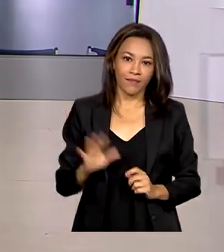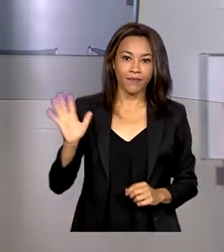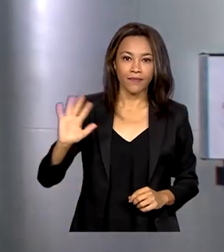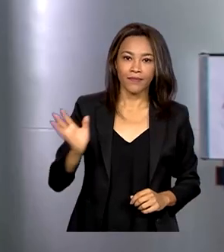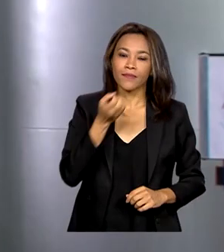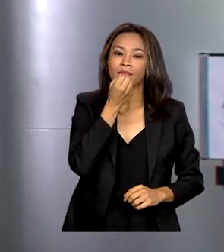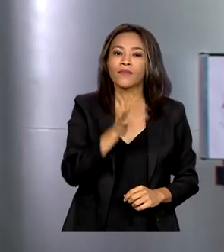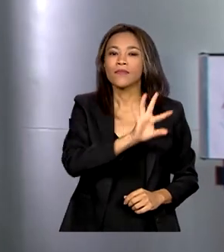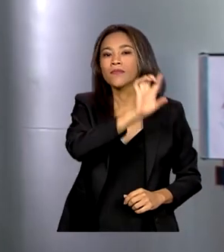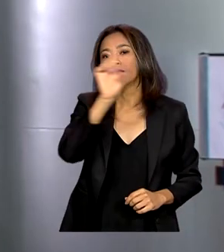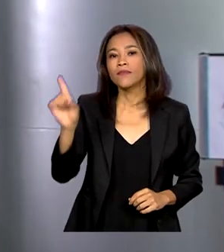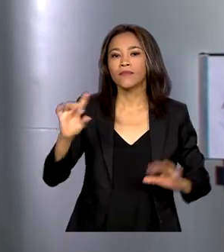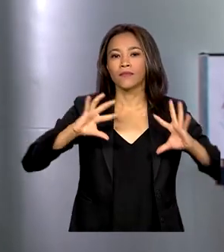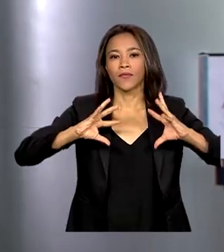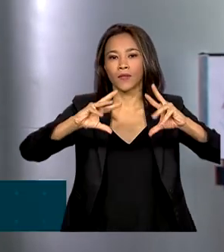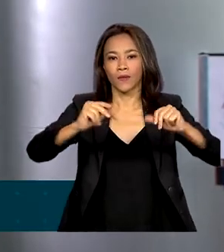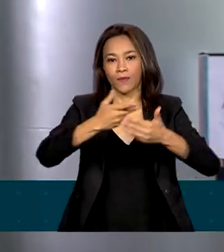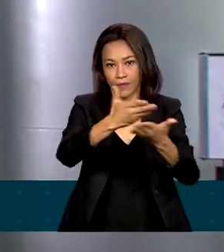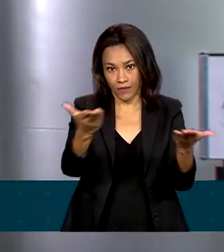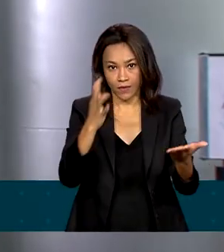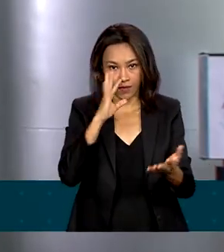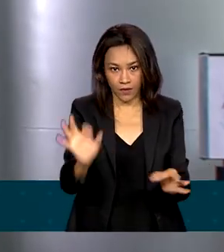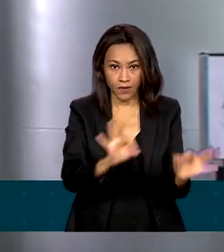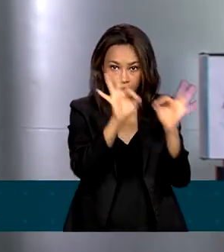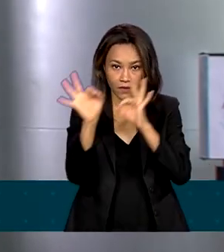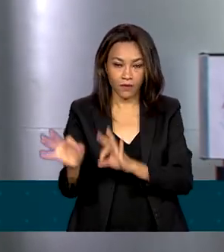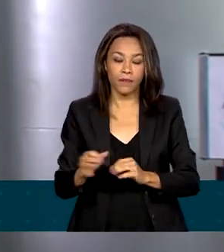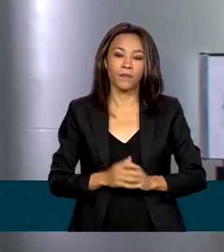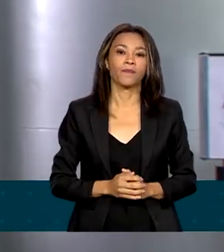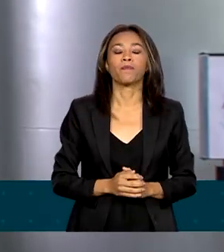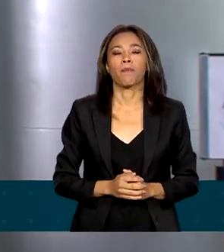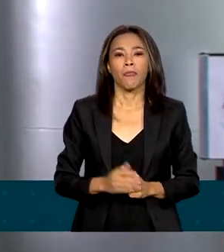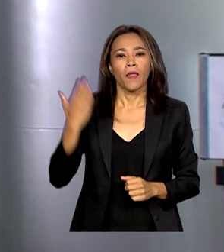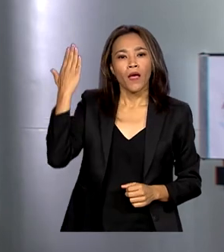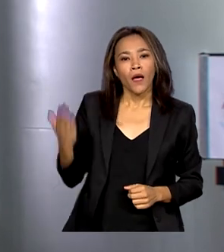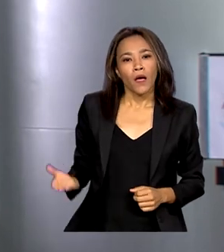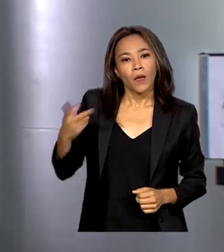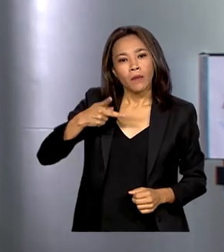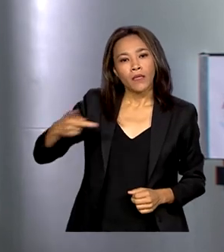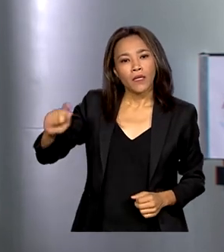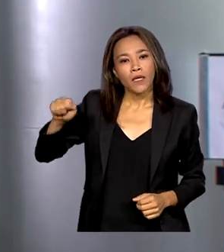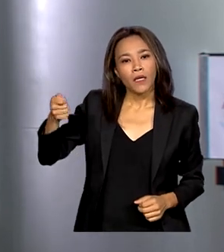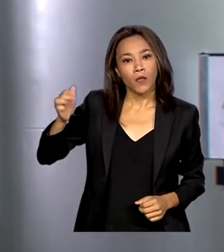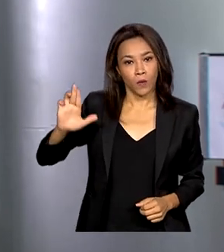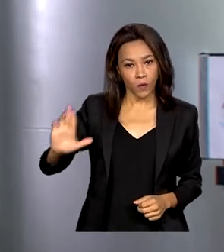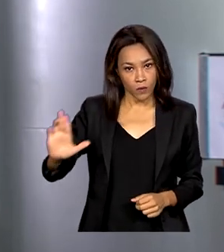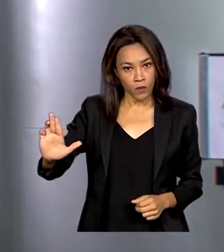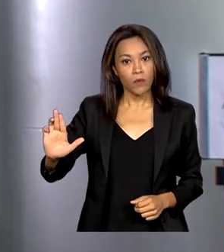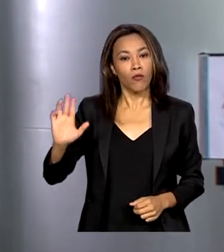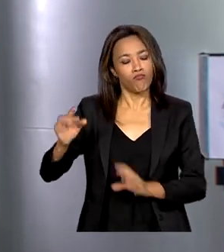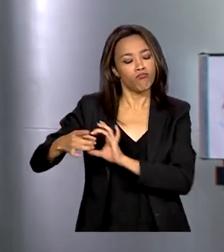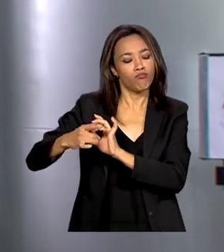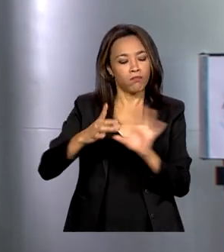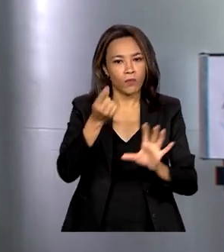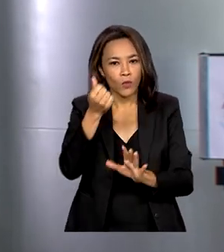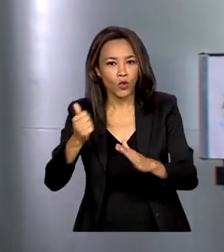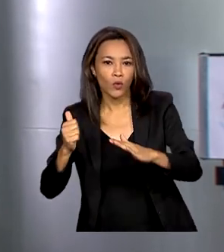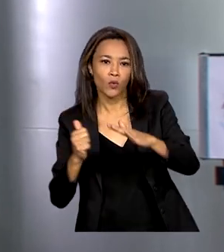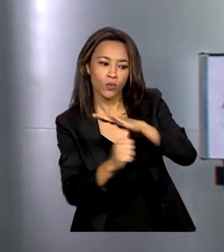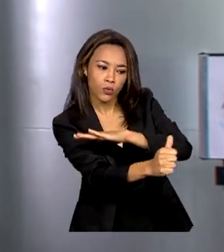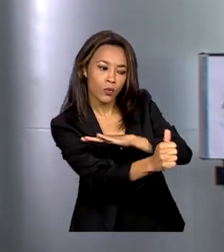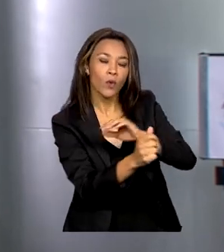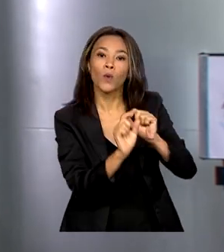dia, Mara. Bom dia a todos que nos acompanham. O presidente Luiz Inácio Lula da Silva autorizou esse repasse após demandas